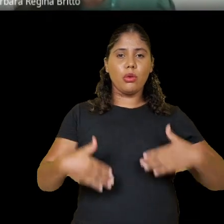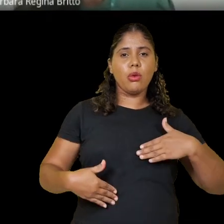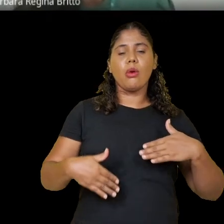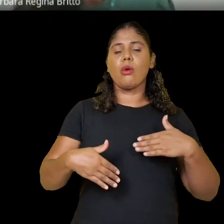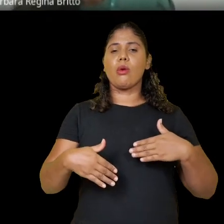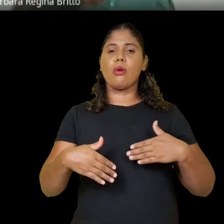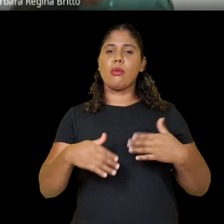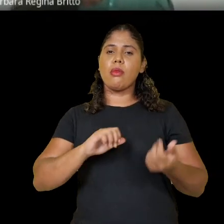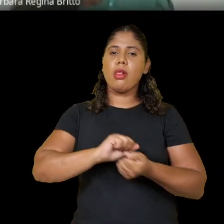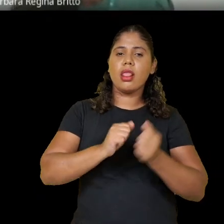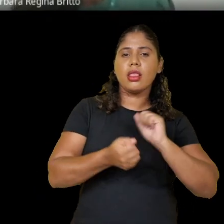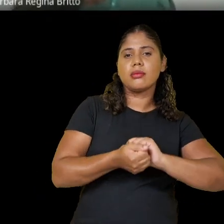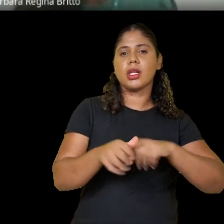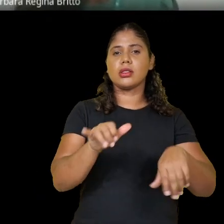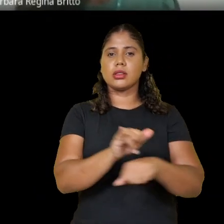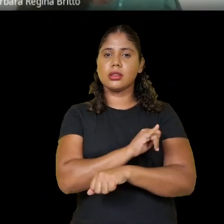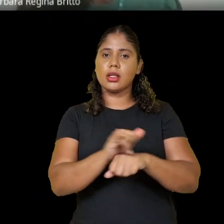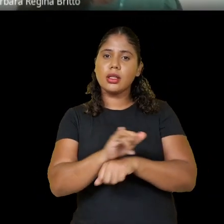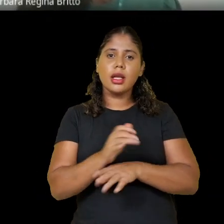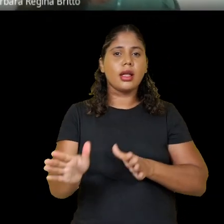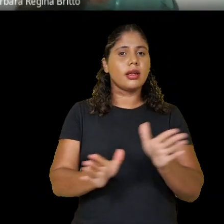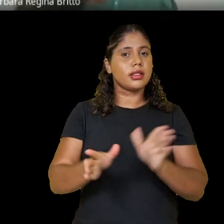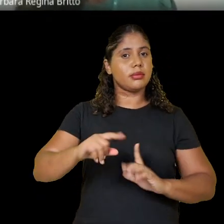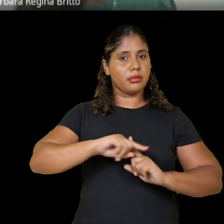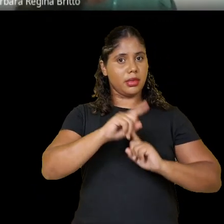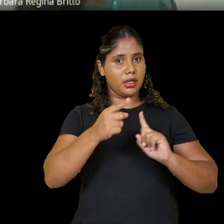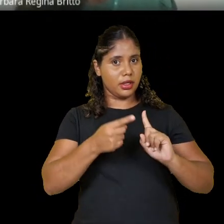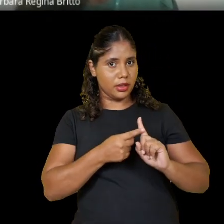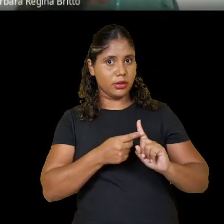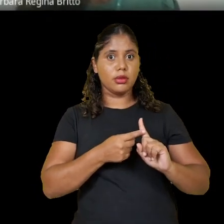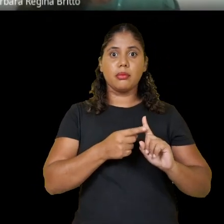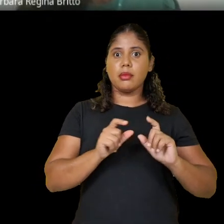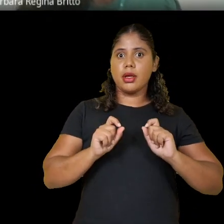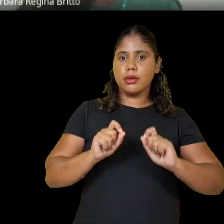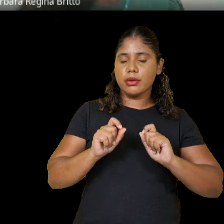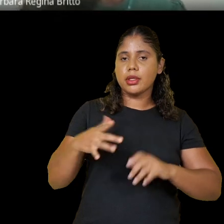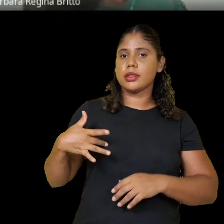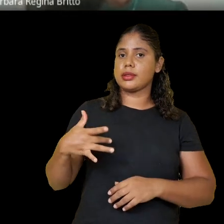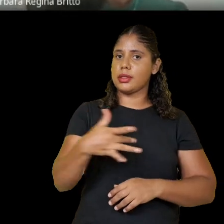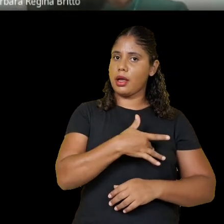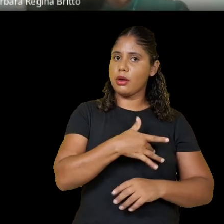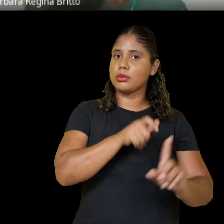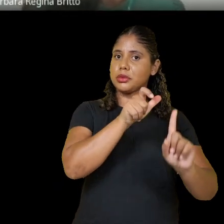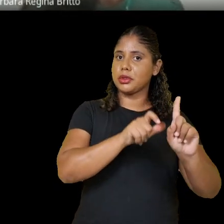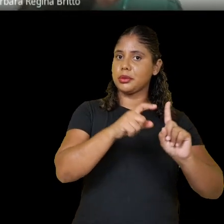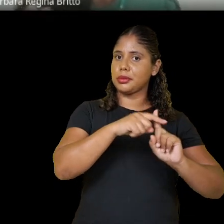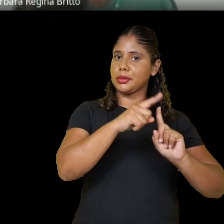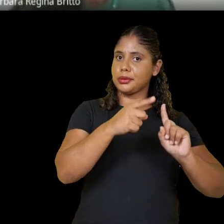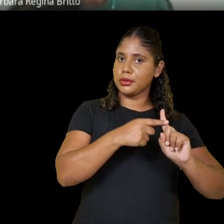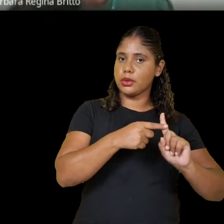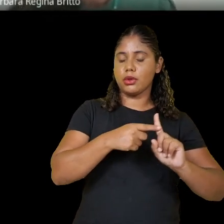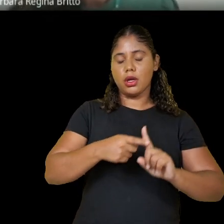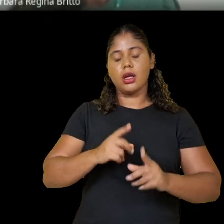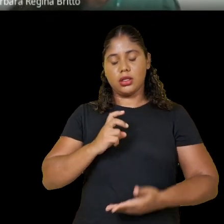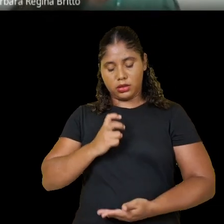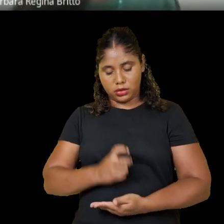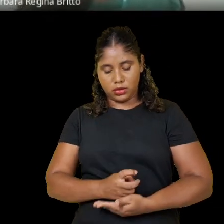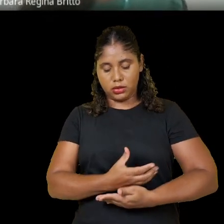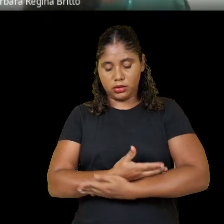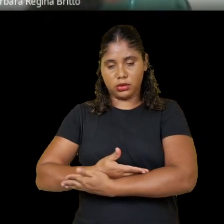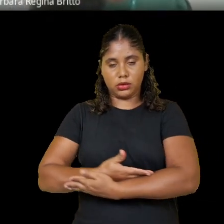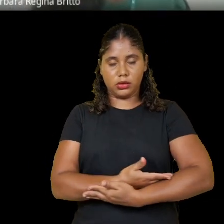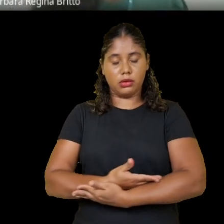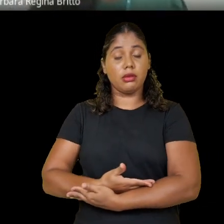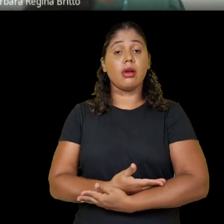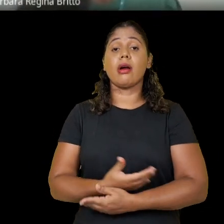corpo durante a gravidez para sustentar o bem-estar das pessoas gestantes e do feto.